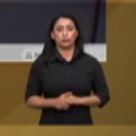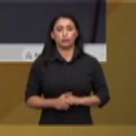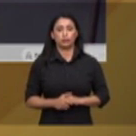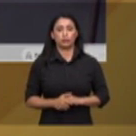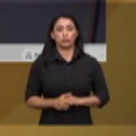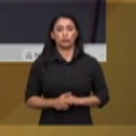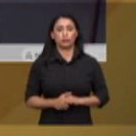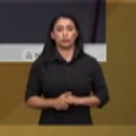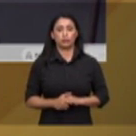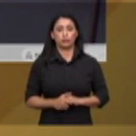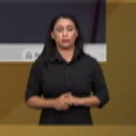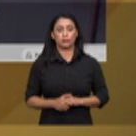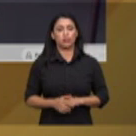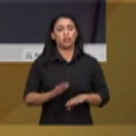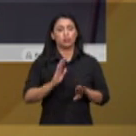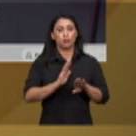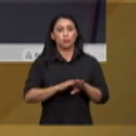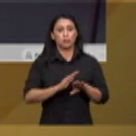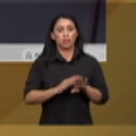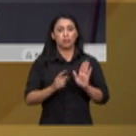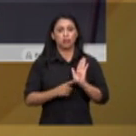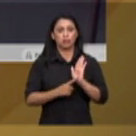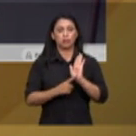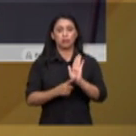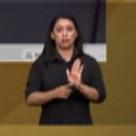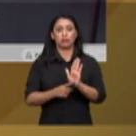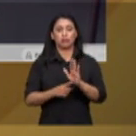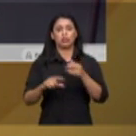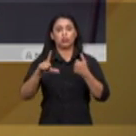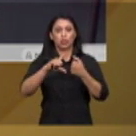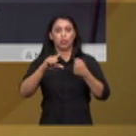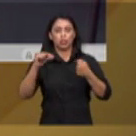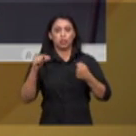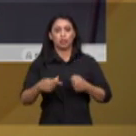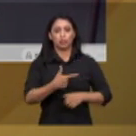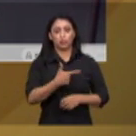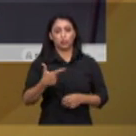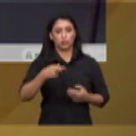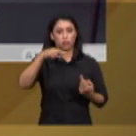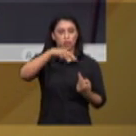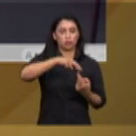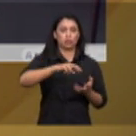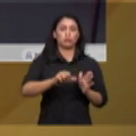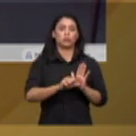lógica das competências explícitas no artigo 22, inciso 1º e